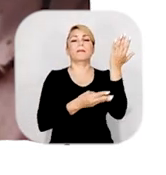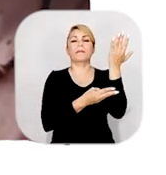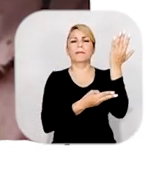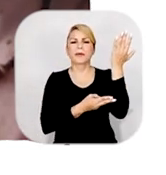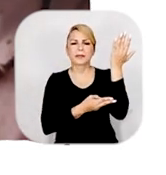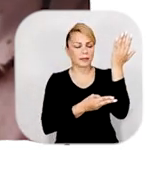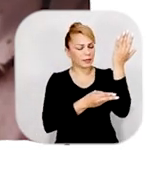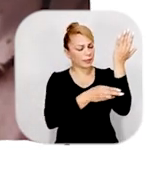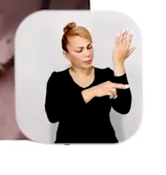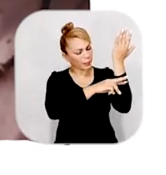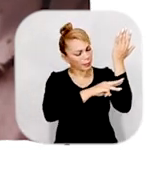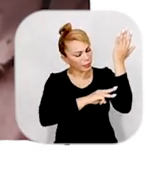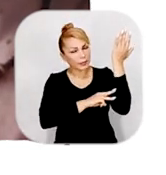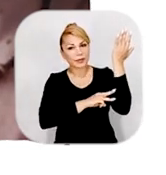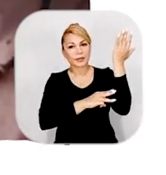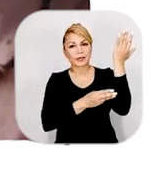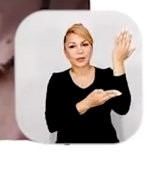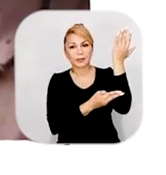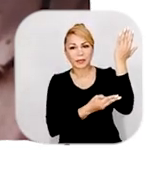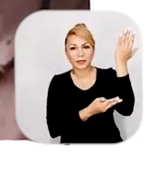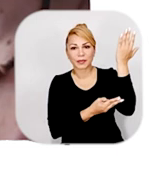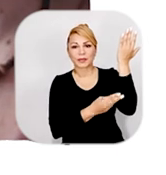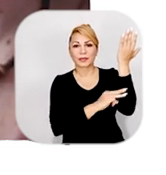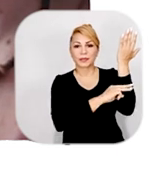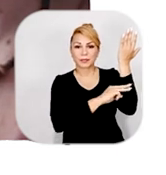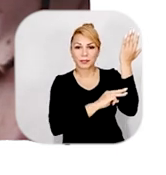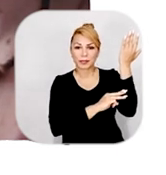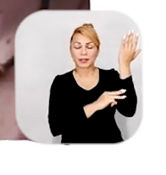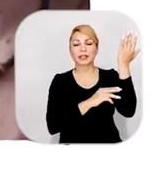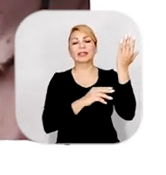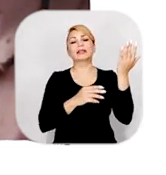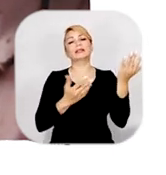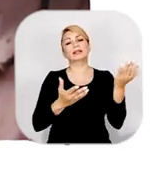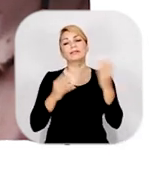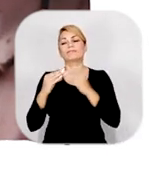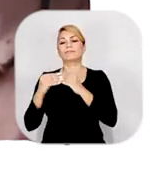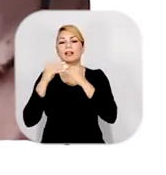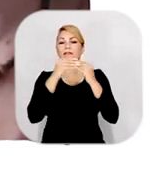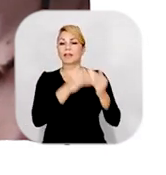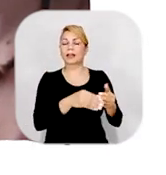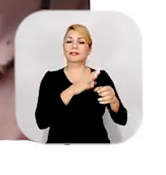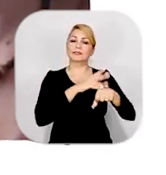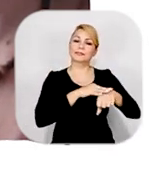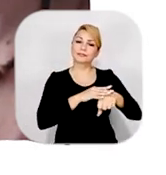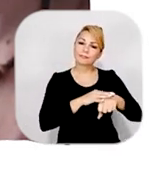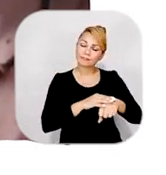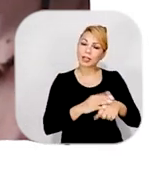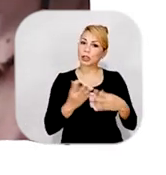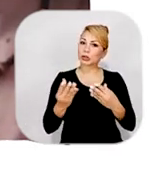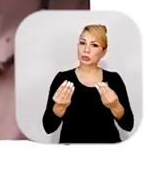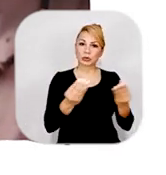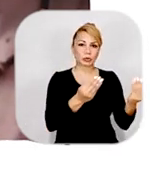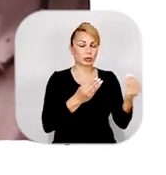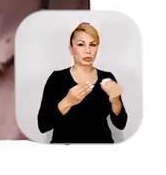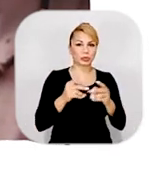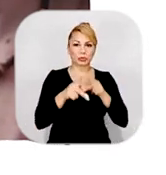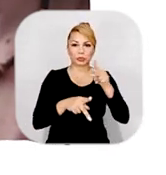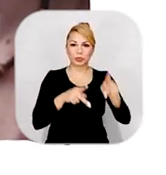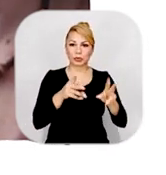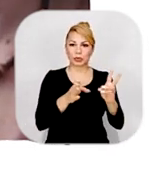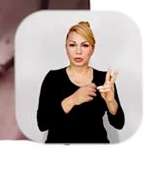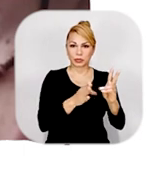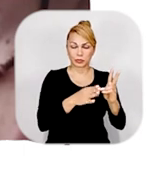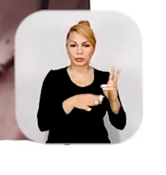doenças para a região, doenças contagiosas. Para muitos povos da região, eram os